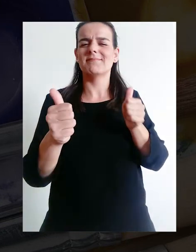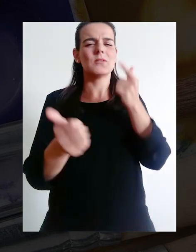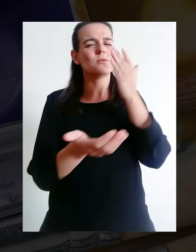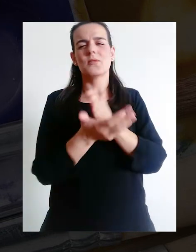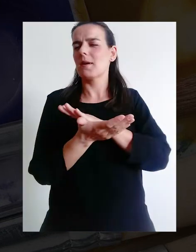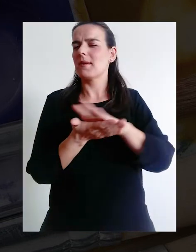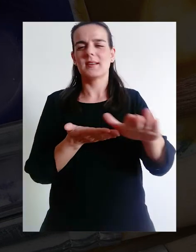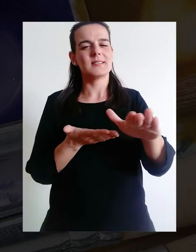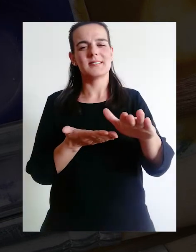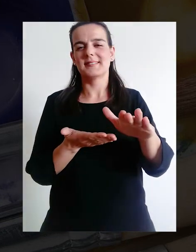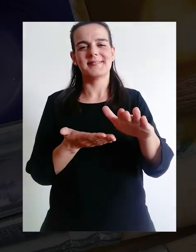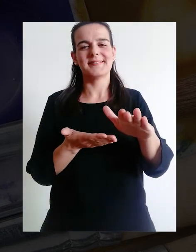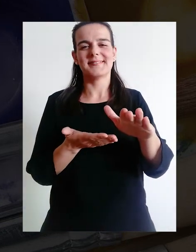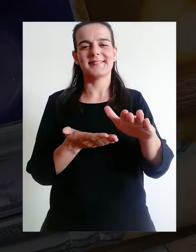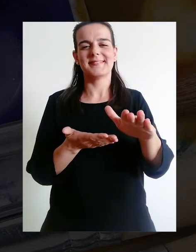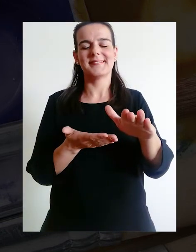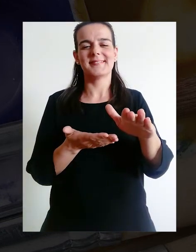Não me deixes mais.